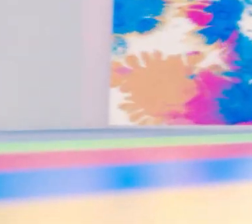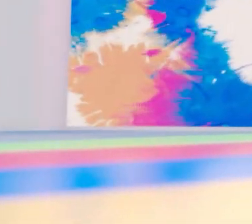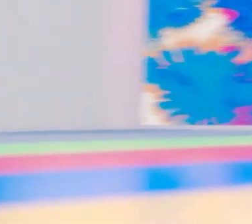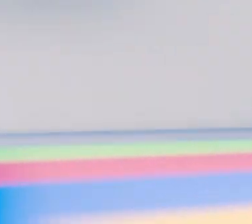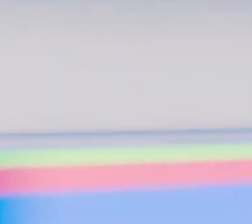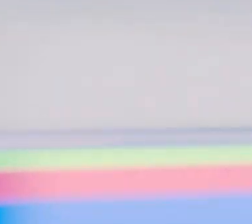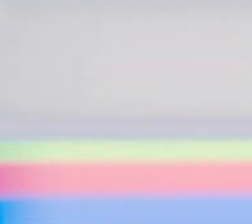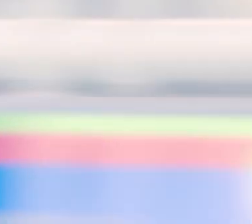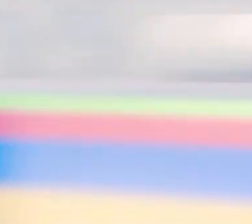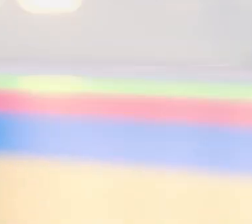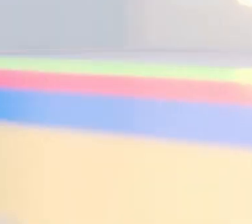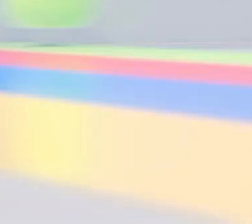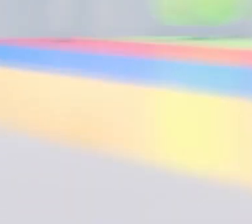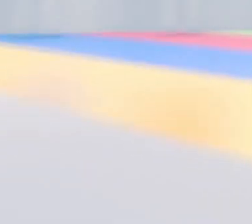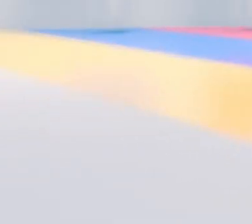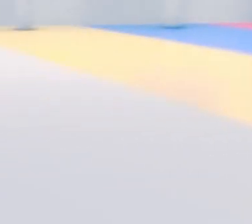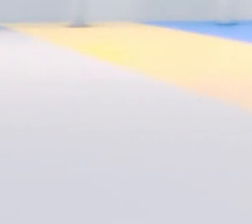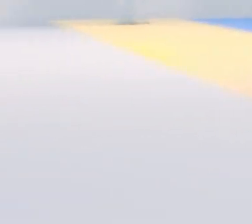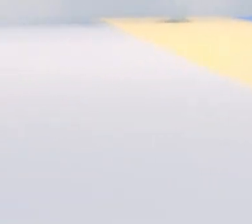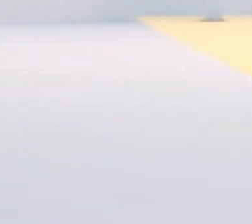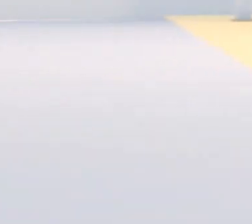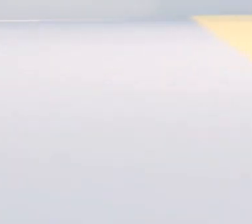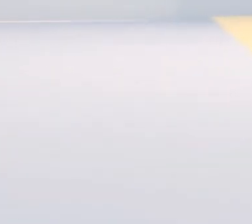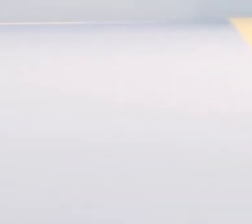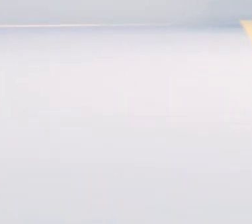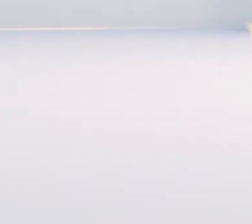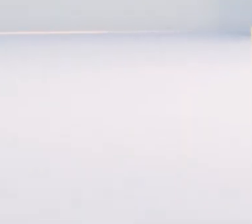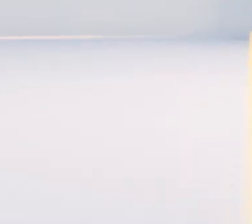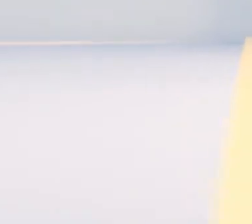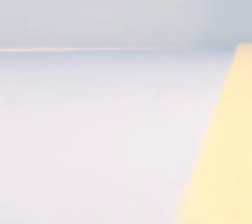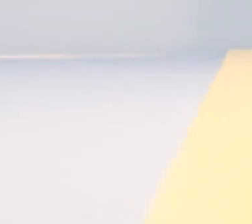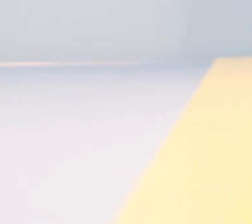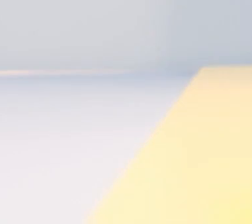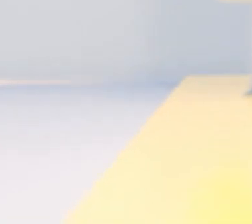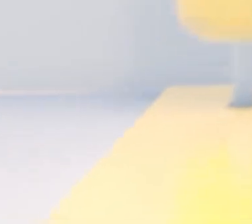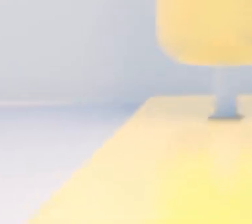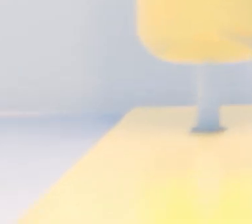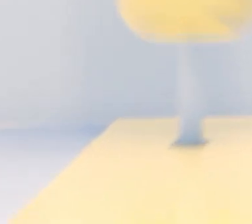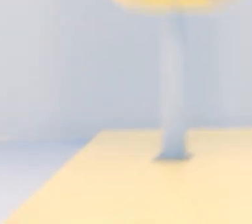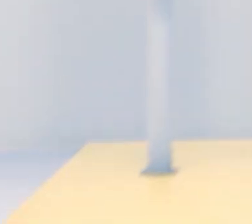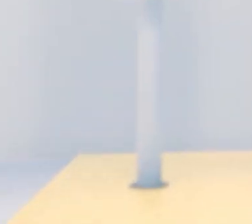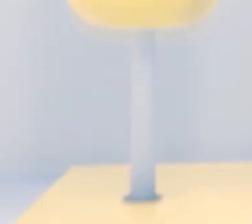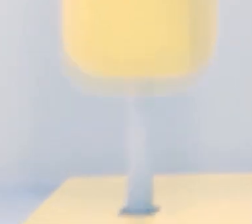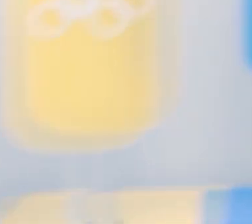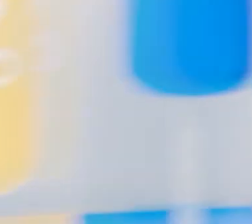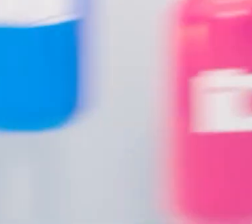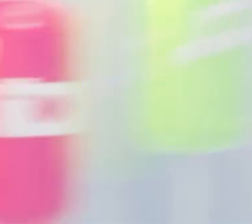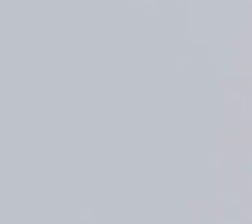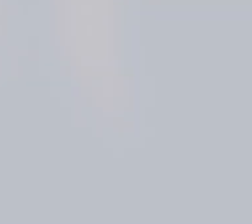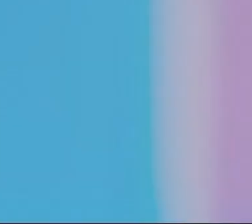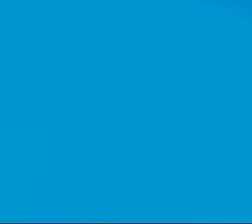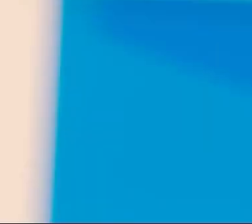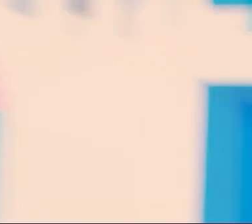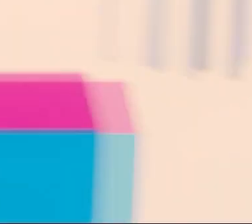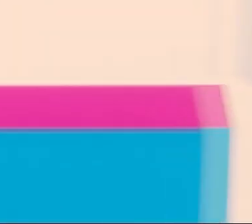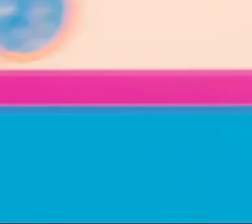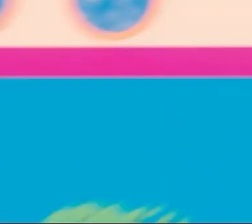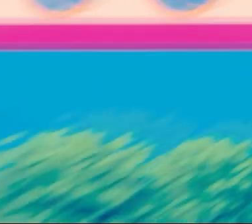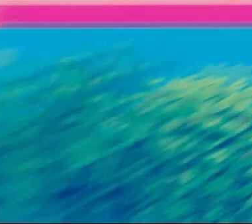subir, lugar para sentir que tudo pode acontecer. Vamos fabricar.